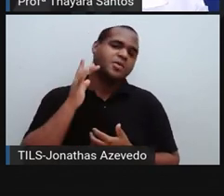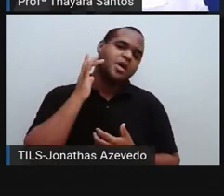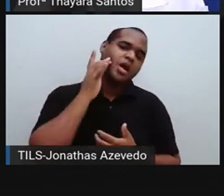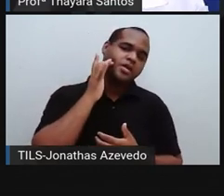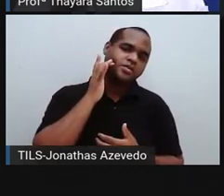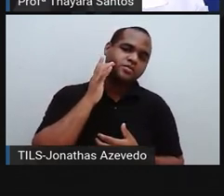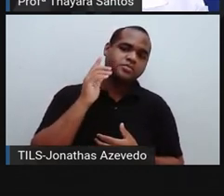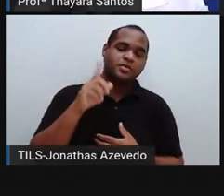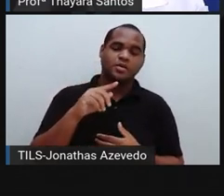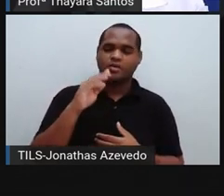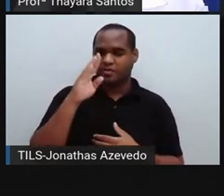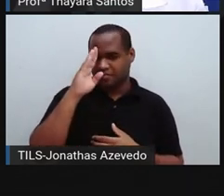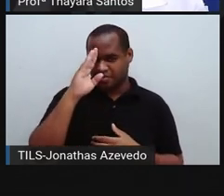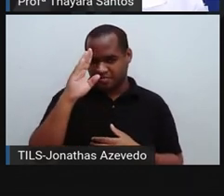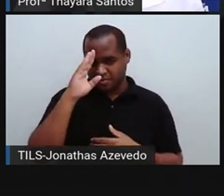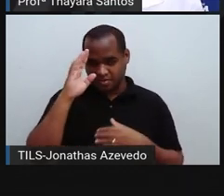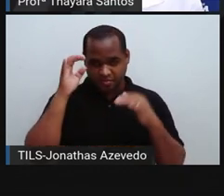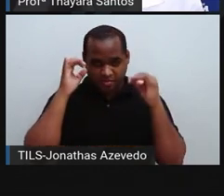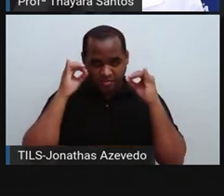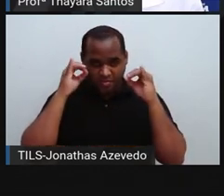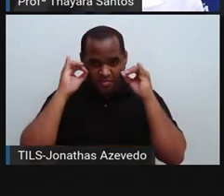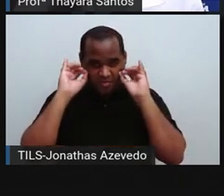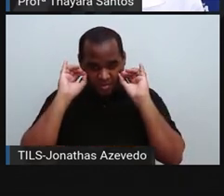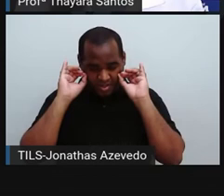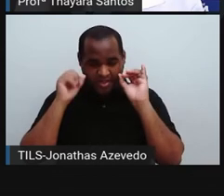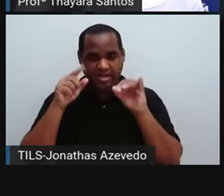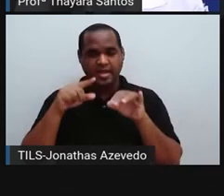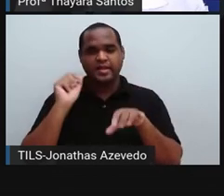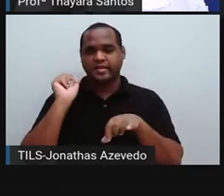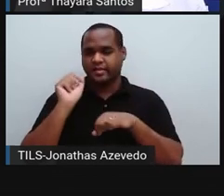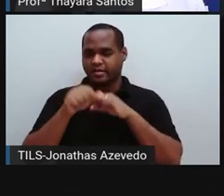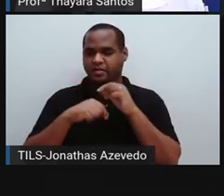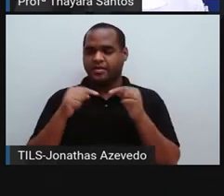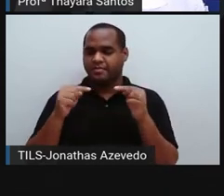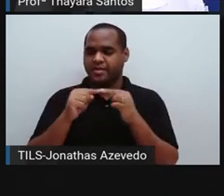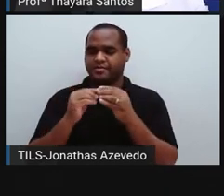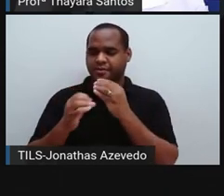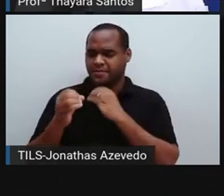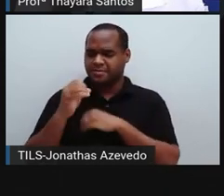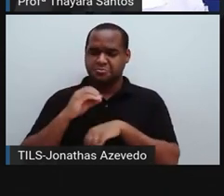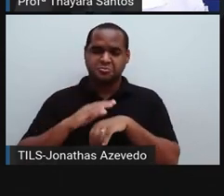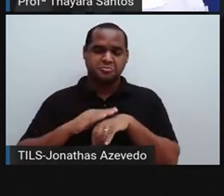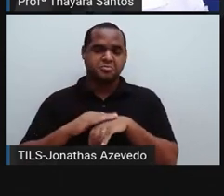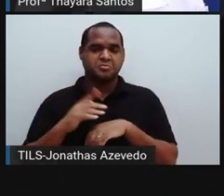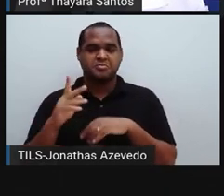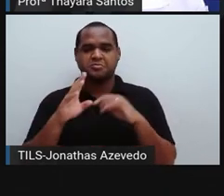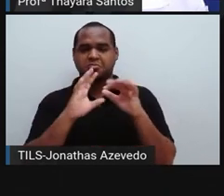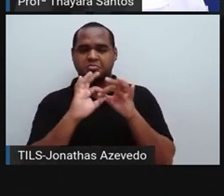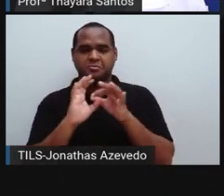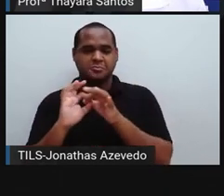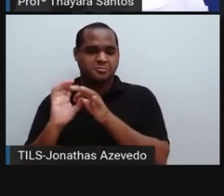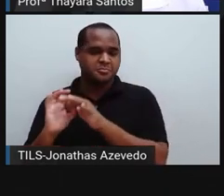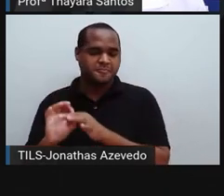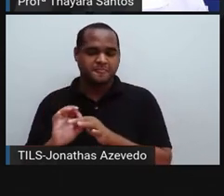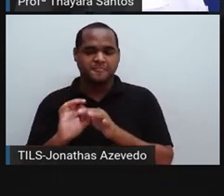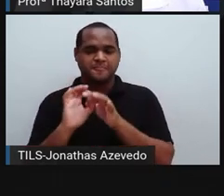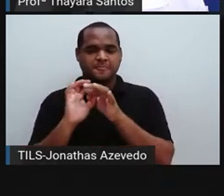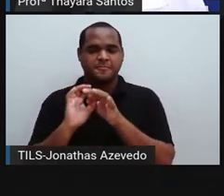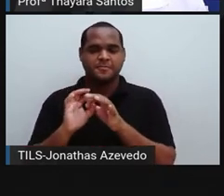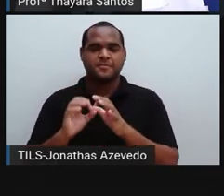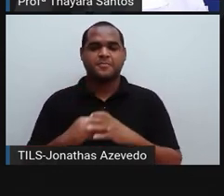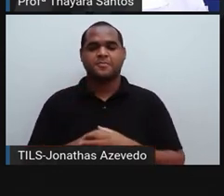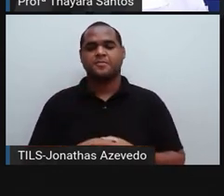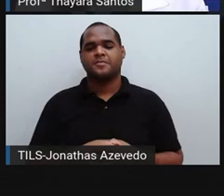o consumidor primário é esse daqui, que vai ser a base da cadeia alimentar. Relacionei já tudo, agora eu clico